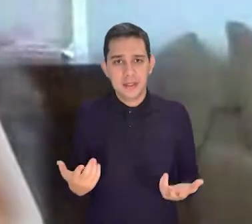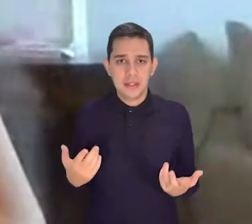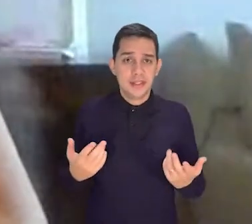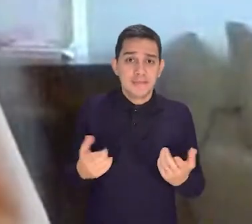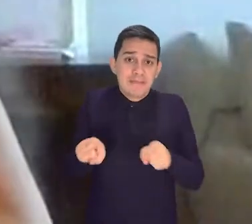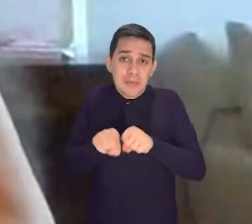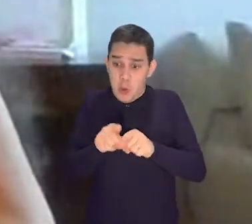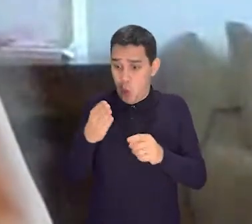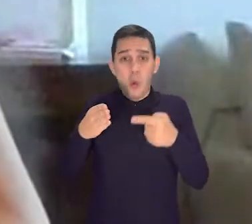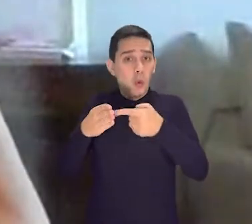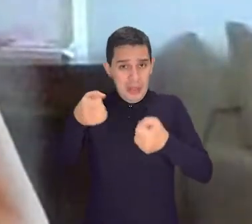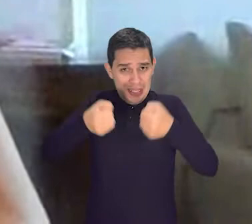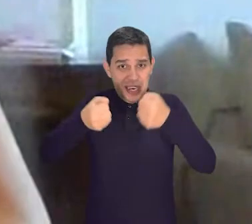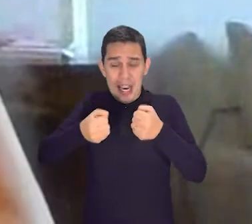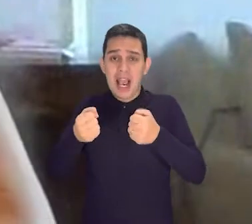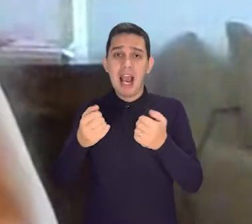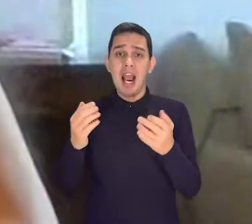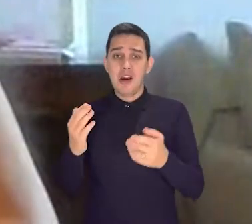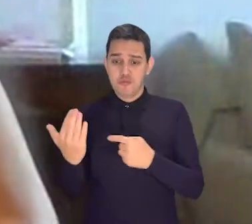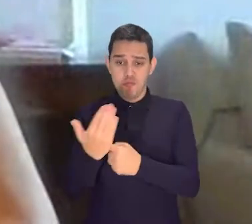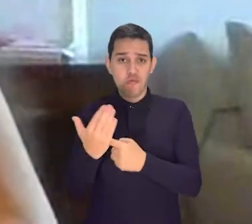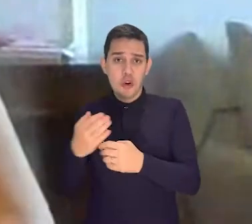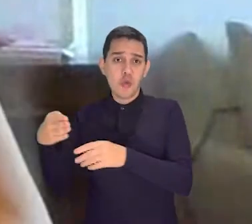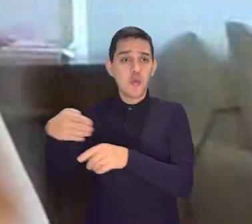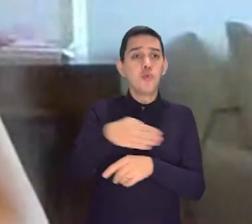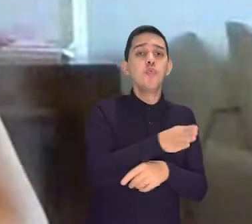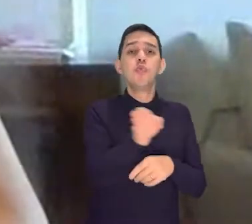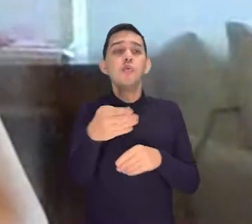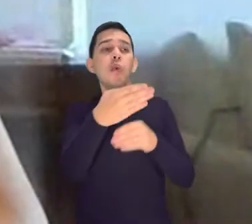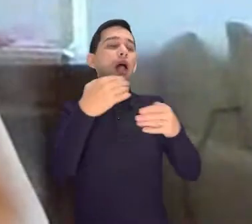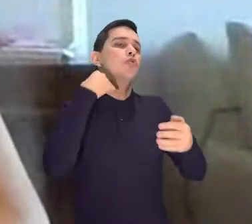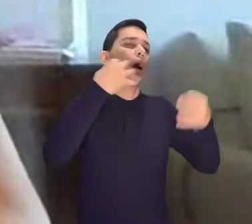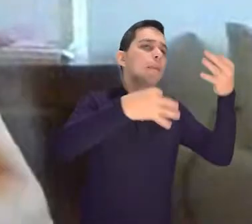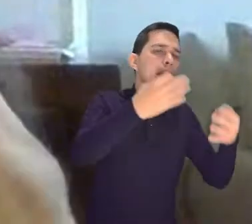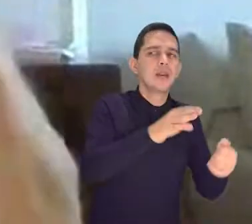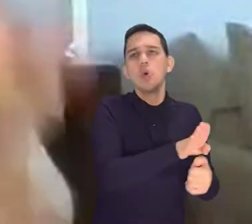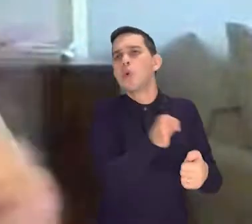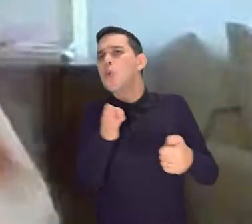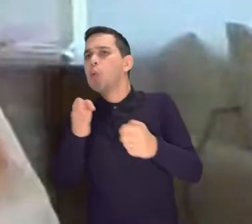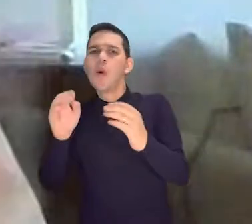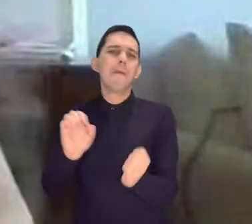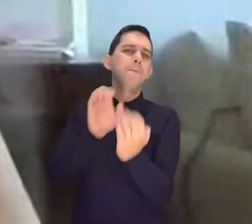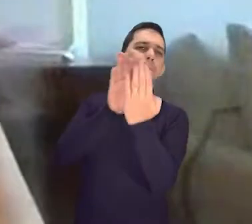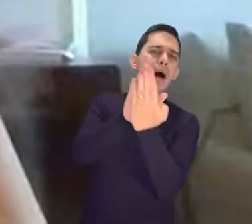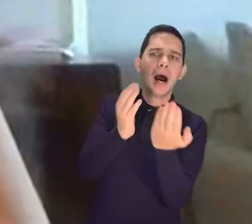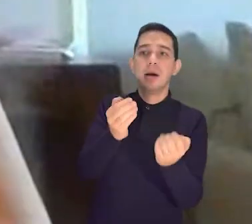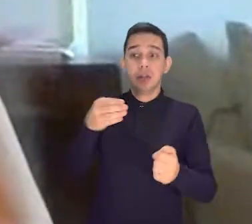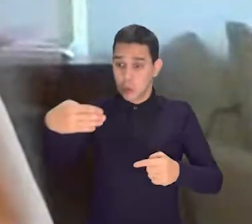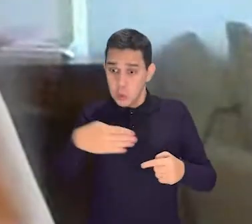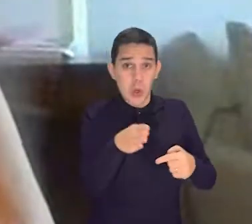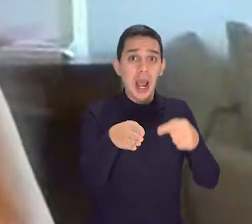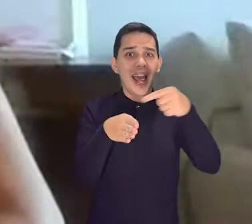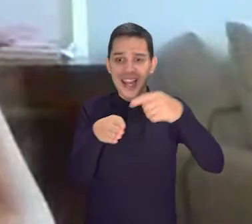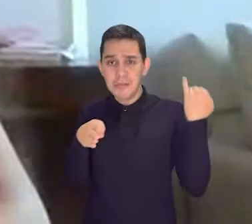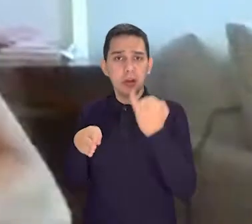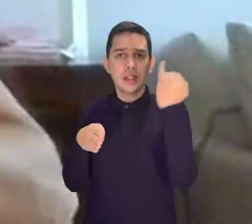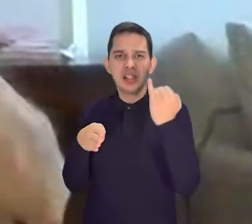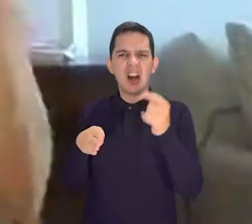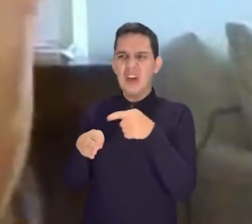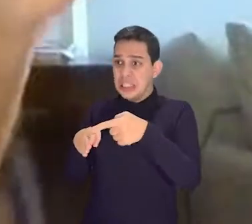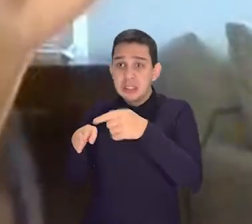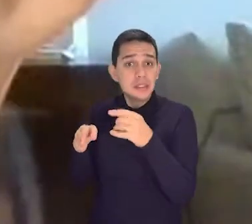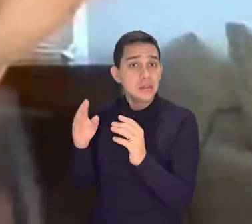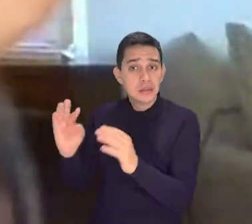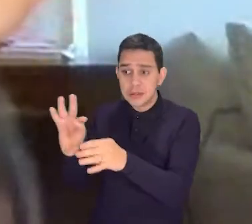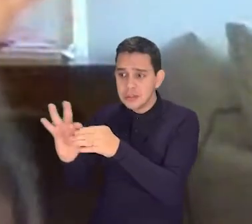para acolhimento institucional, para que eles se movimentem para as audiências públicas ou para as audiências judiciais, não é? Então,